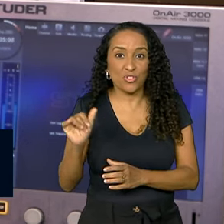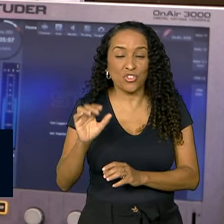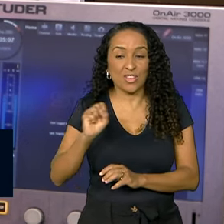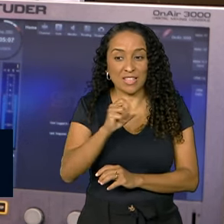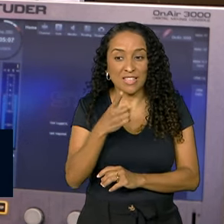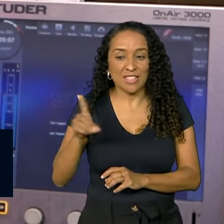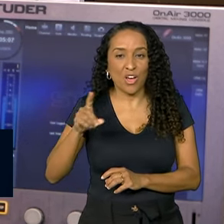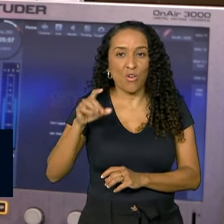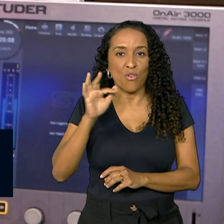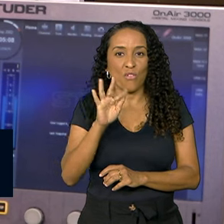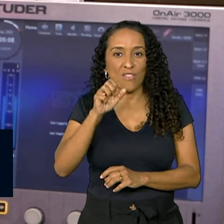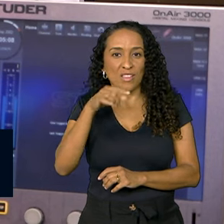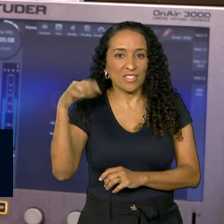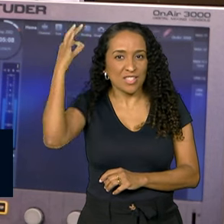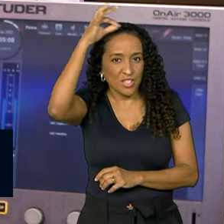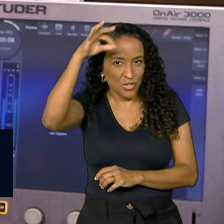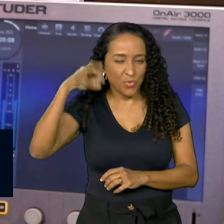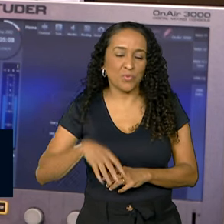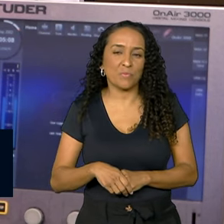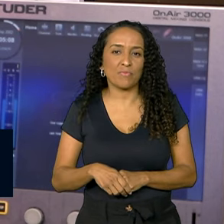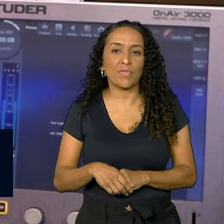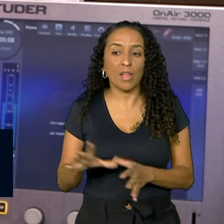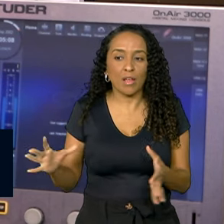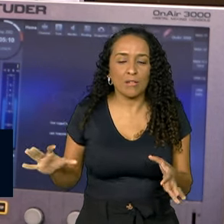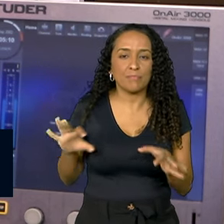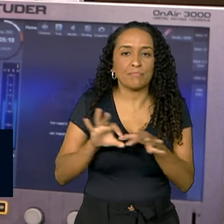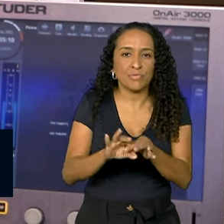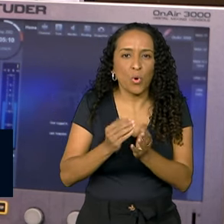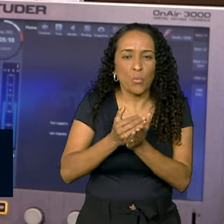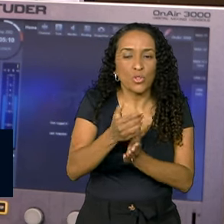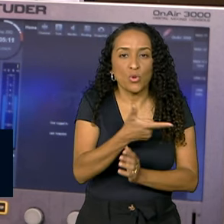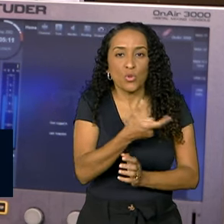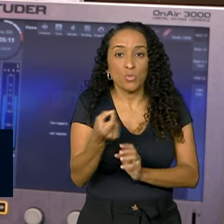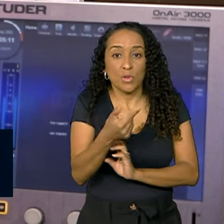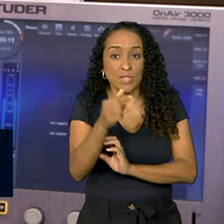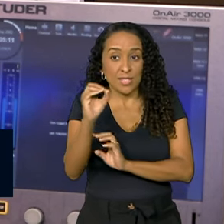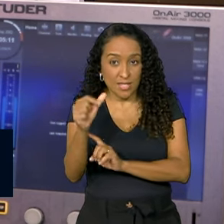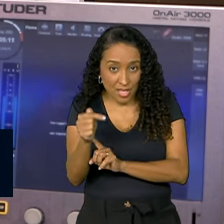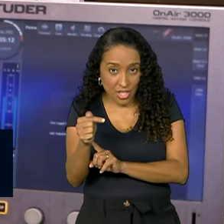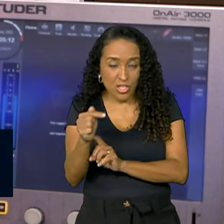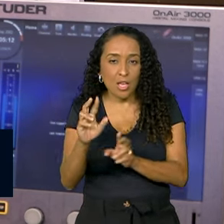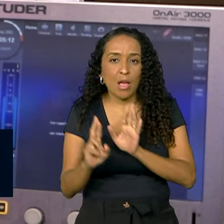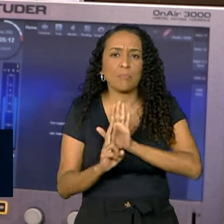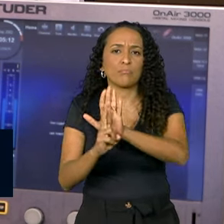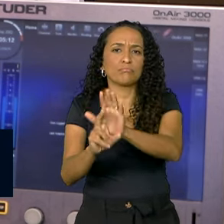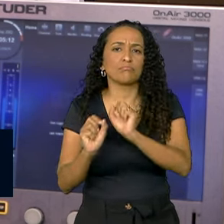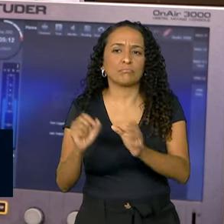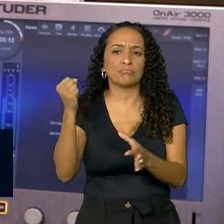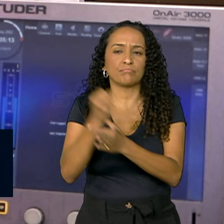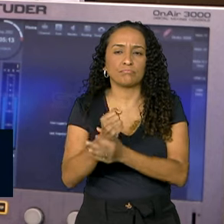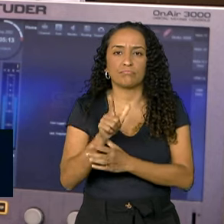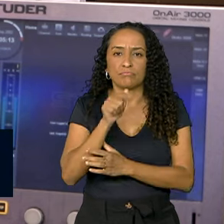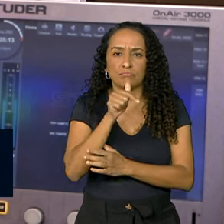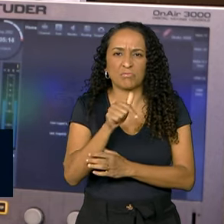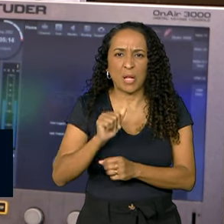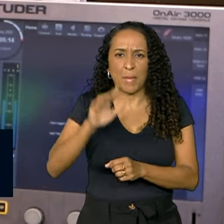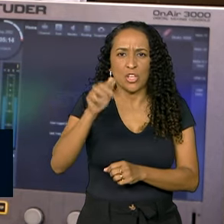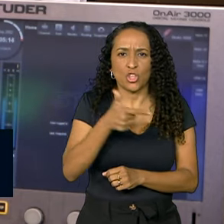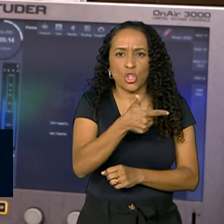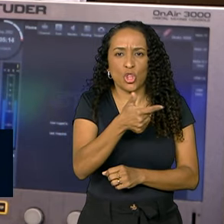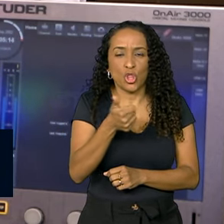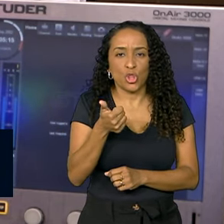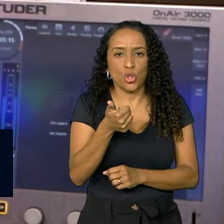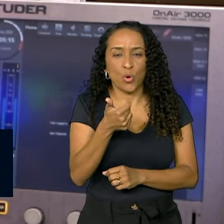Assis o projeto de integração do Rio São Francisco que começou em 2007 representa segurança hídrica para mais de 12